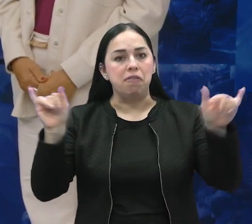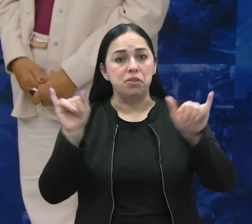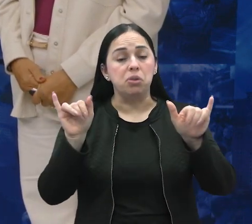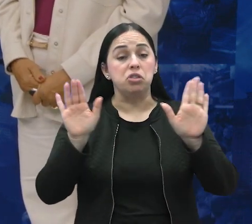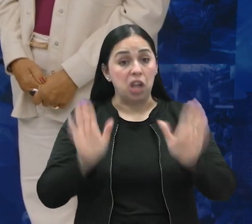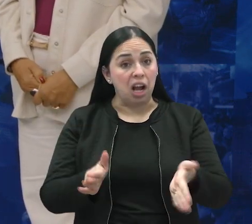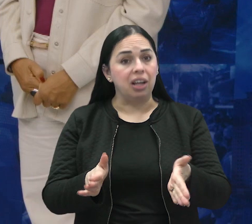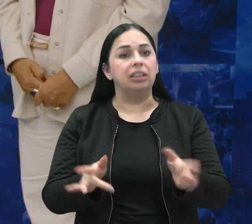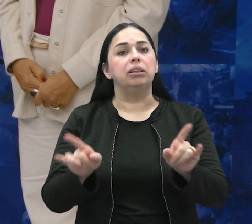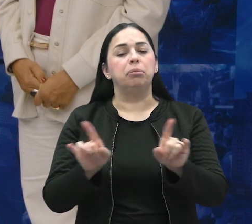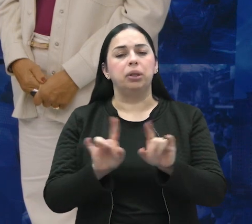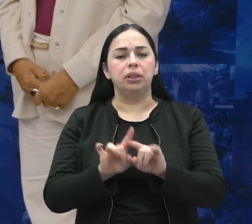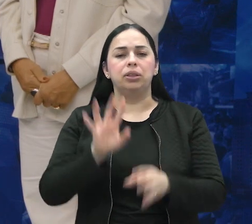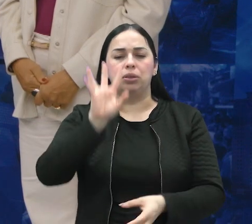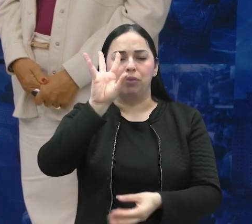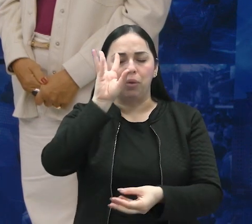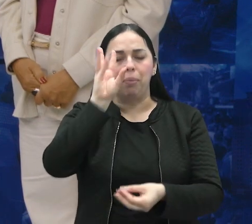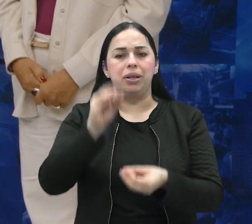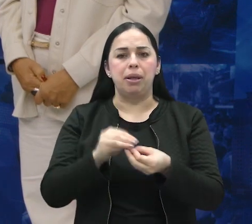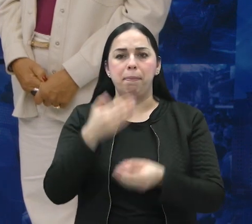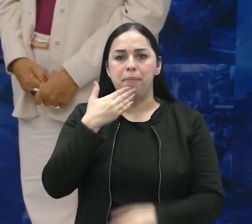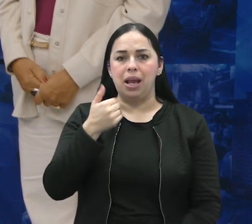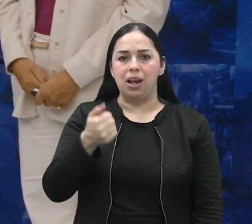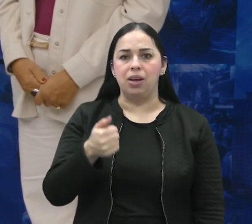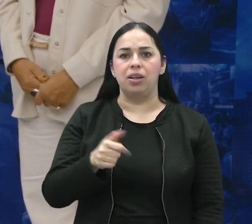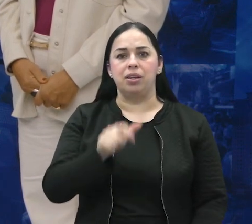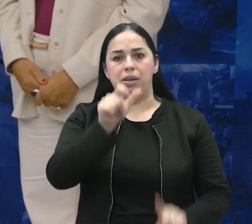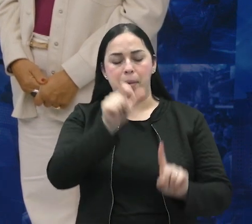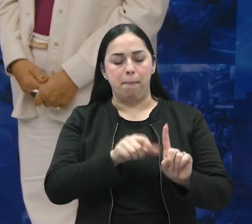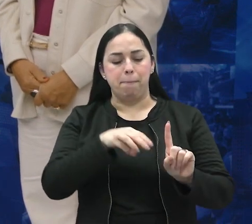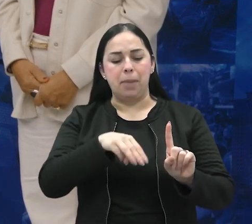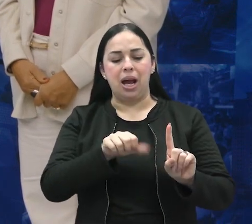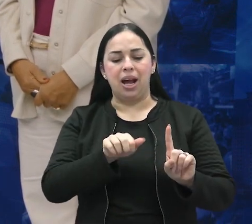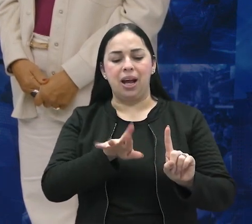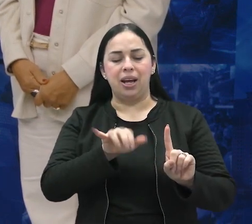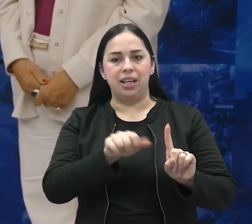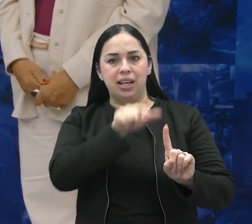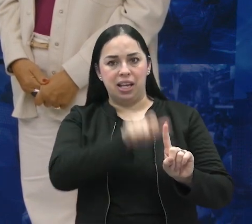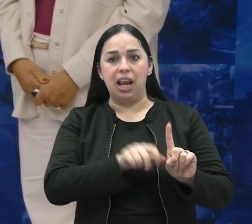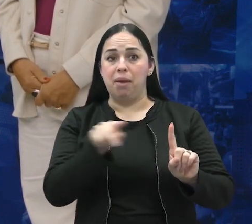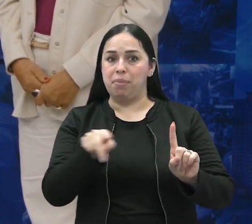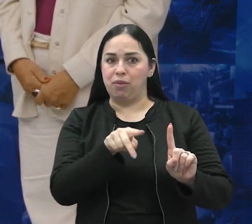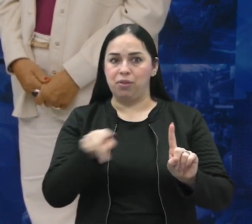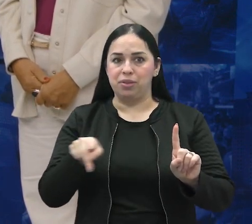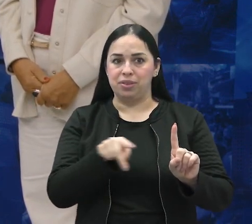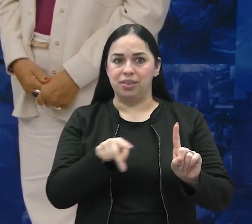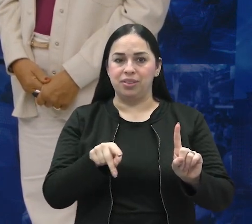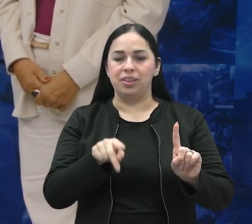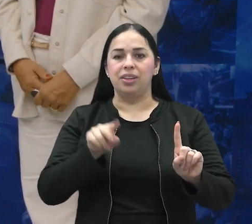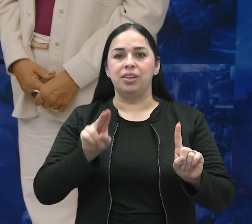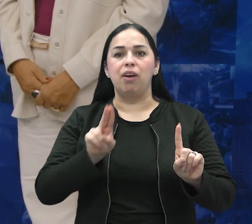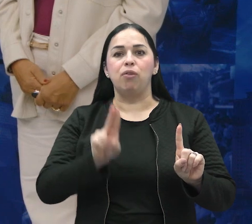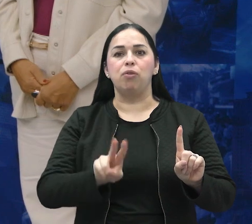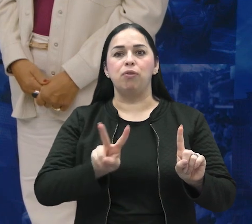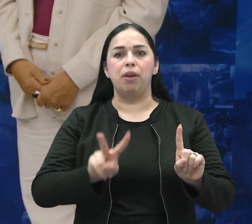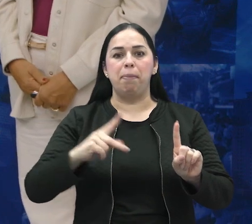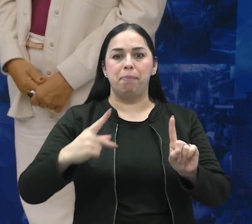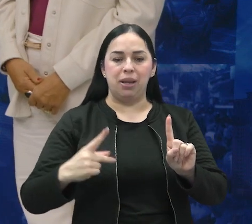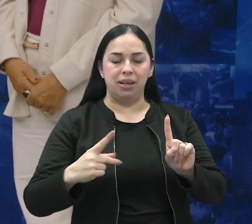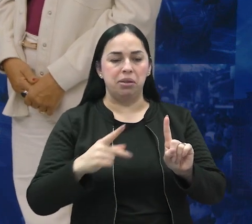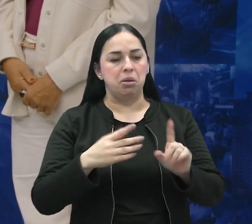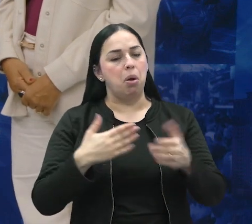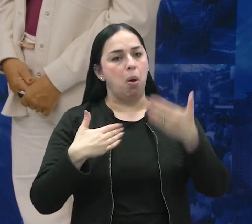entender melhor o assunto, vamos conversar com a Maria Angélica, que é mestre em educação e professora da